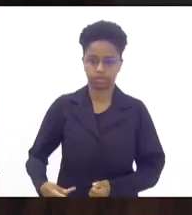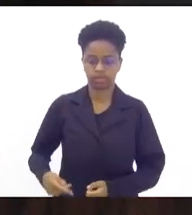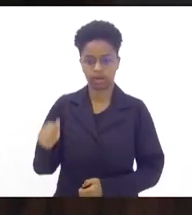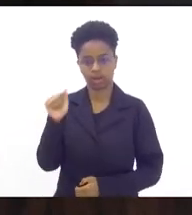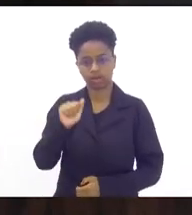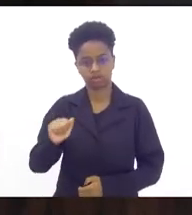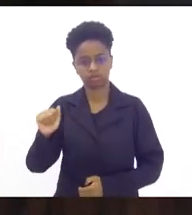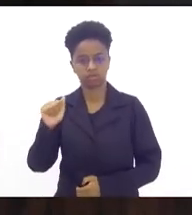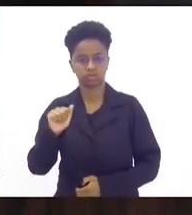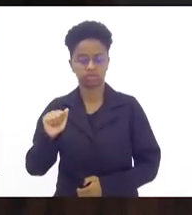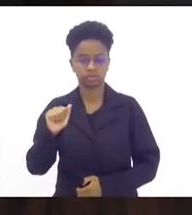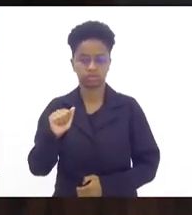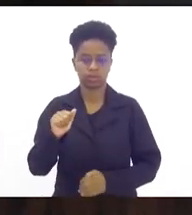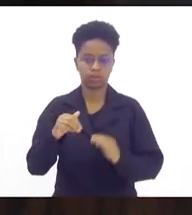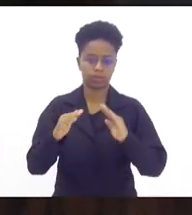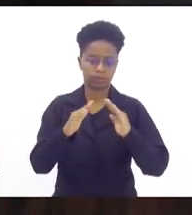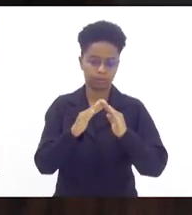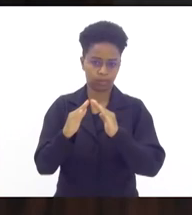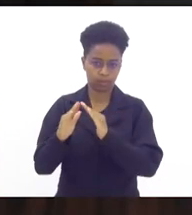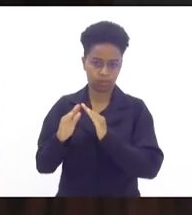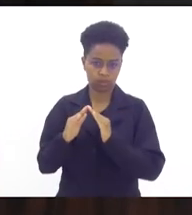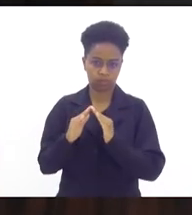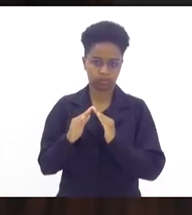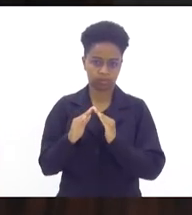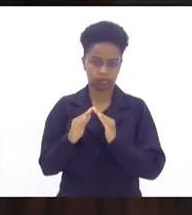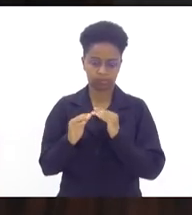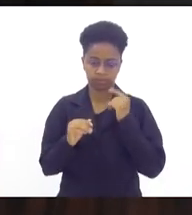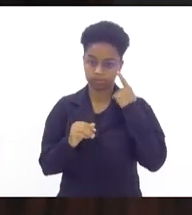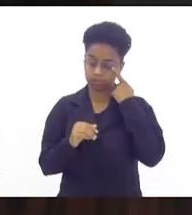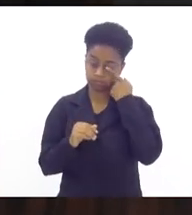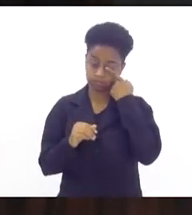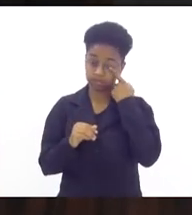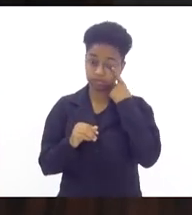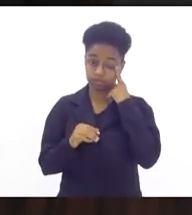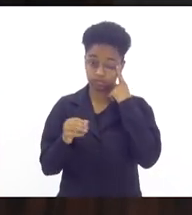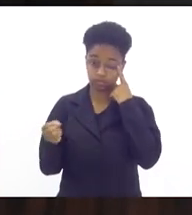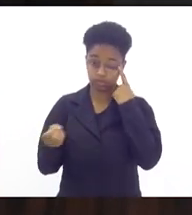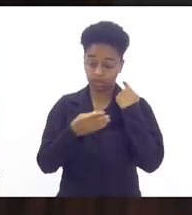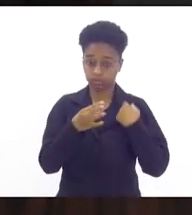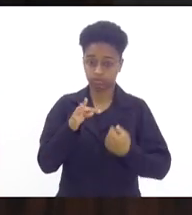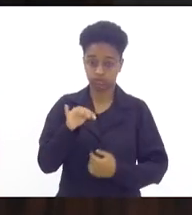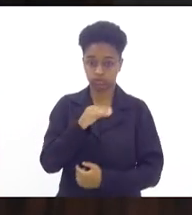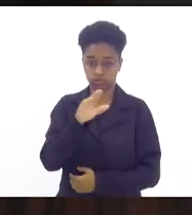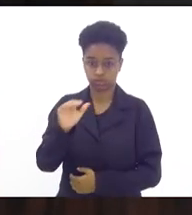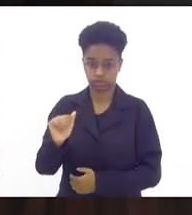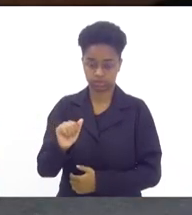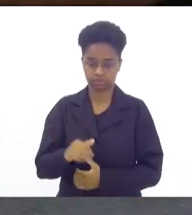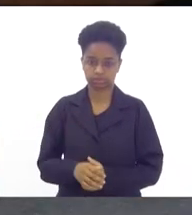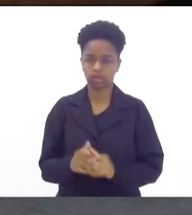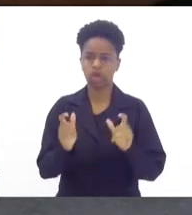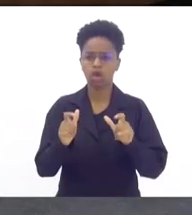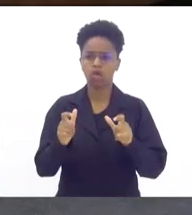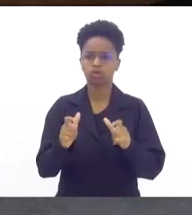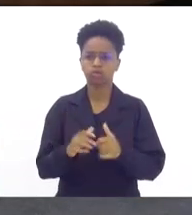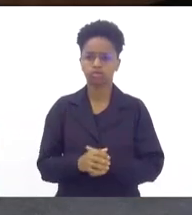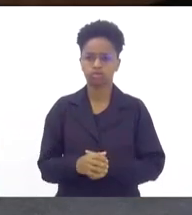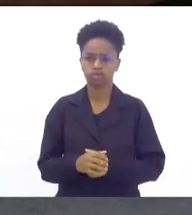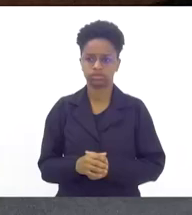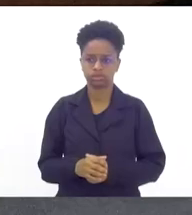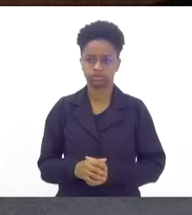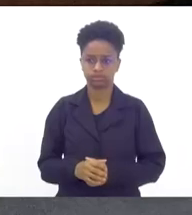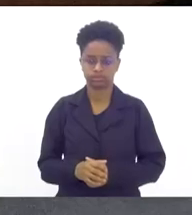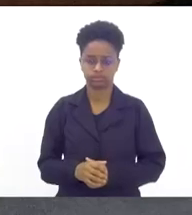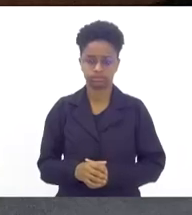associação de moradores na nova Tijuca Cadê o João Alberto